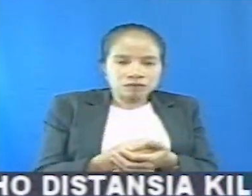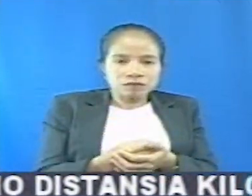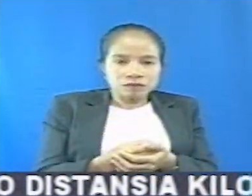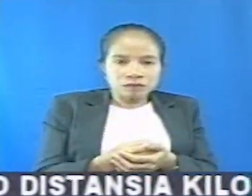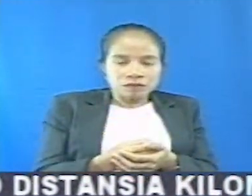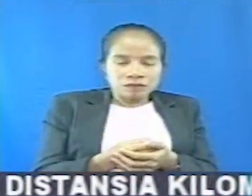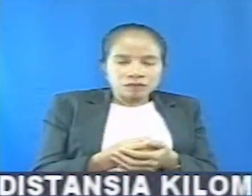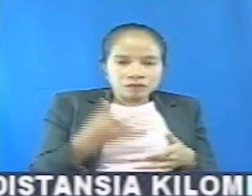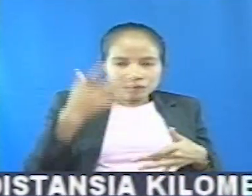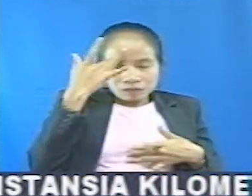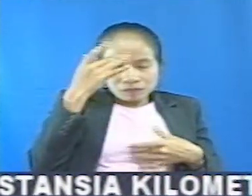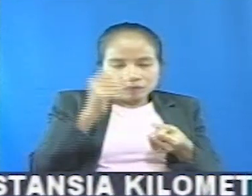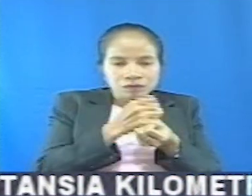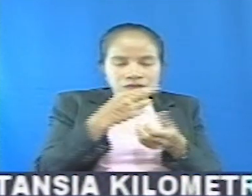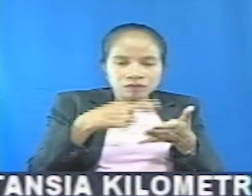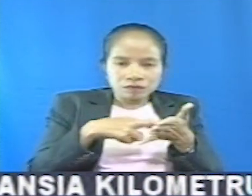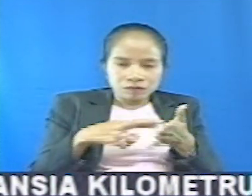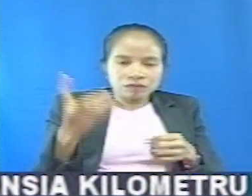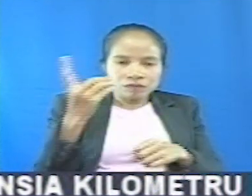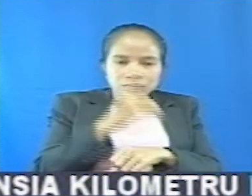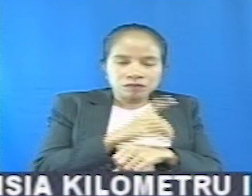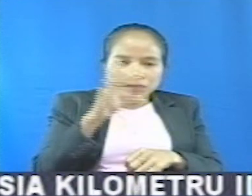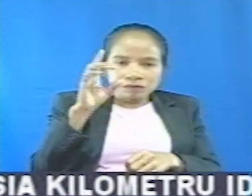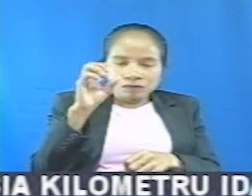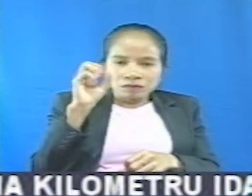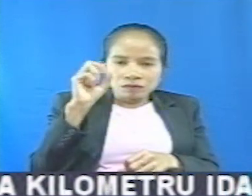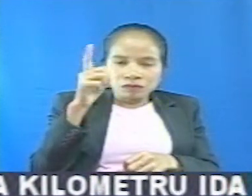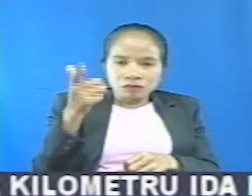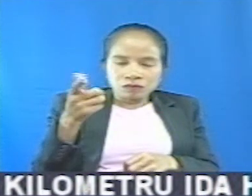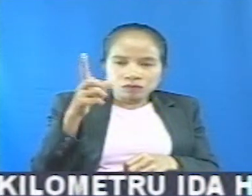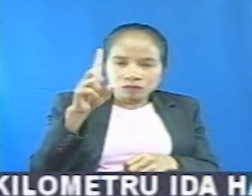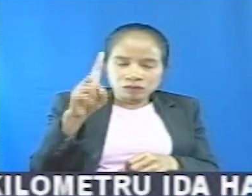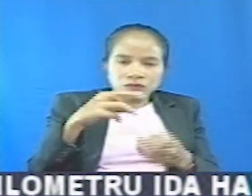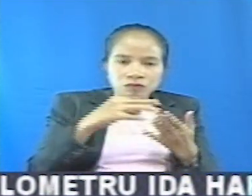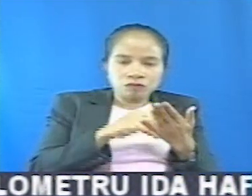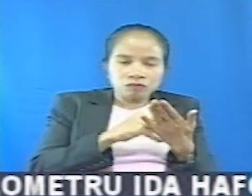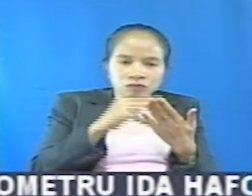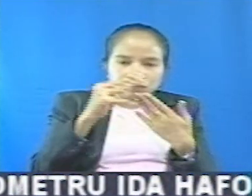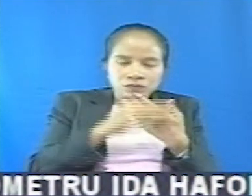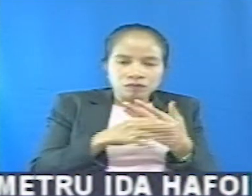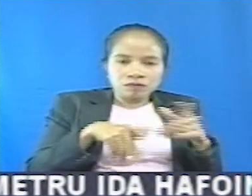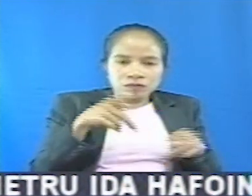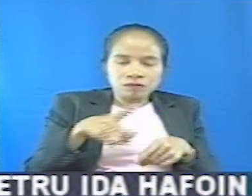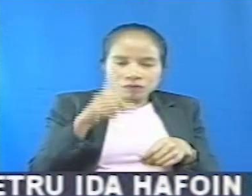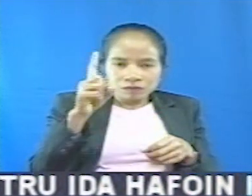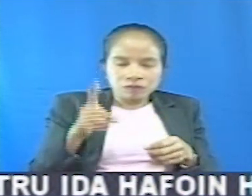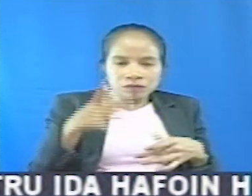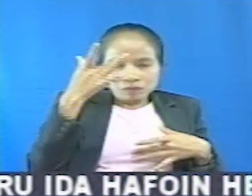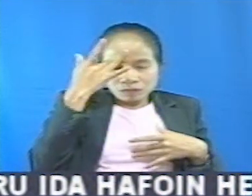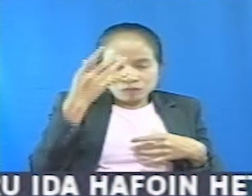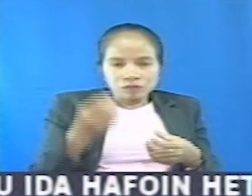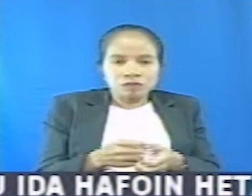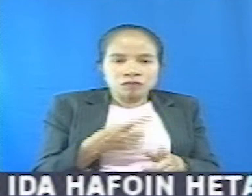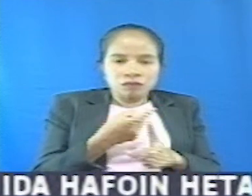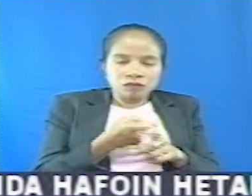Caso positivo da huluk resiste iha loron ranulu rasin ida fulan marsu basire daun ida no caso ne